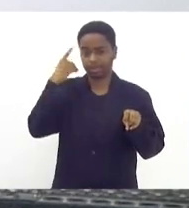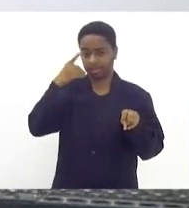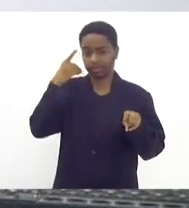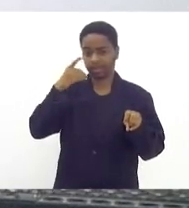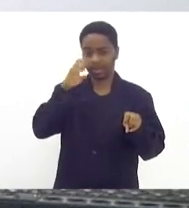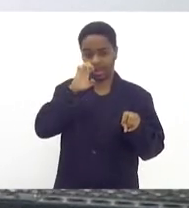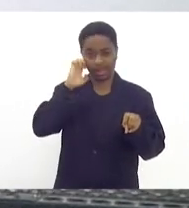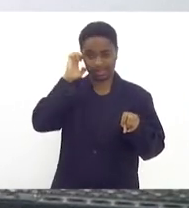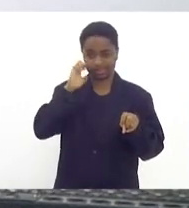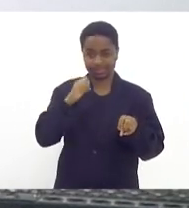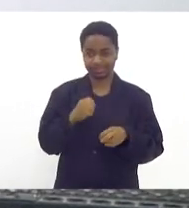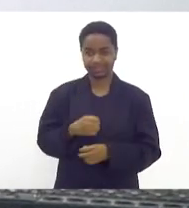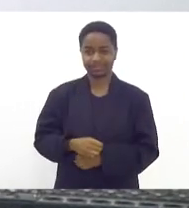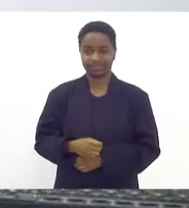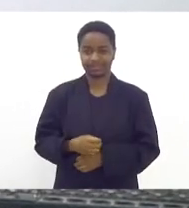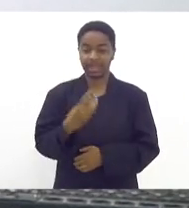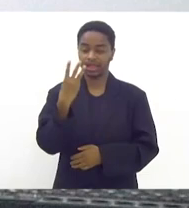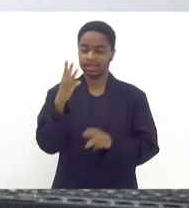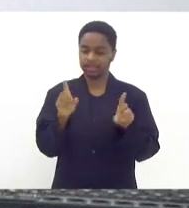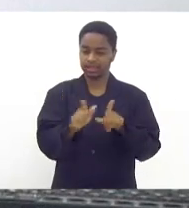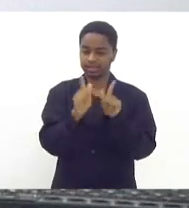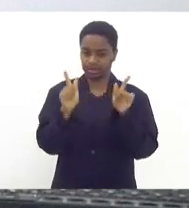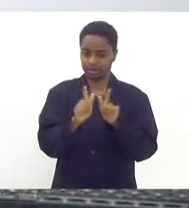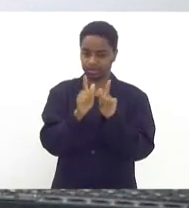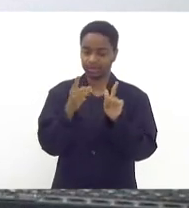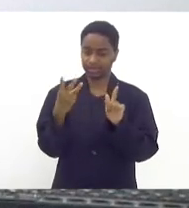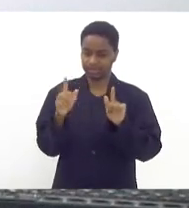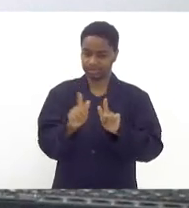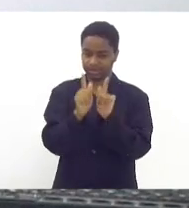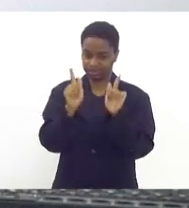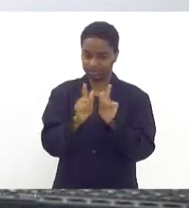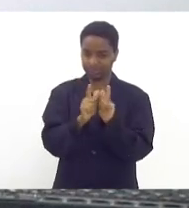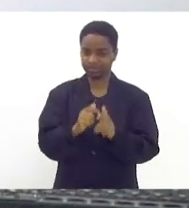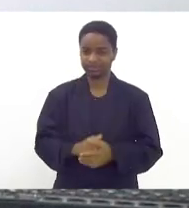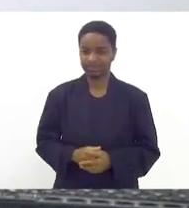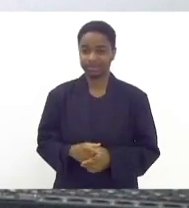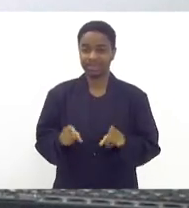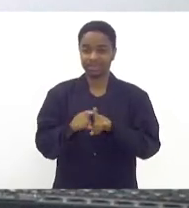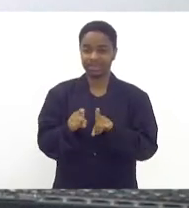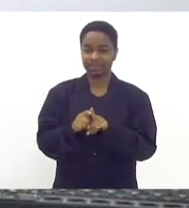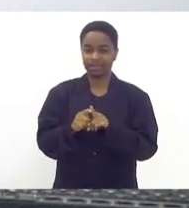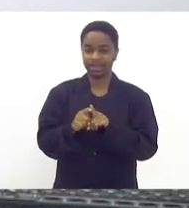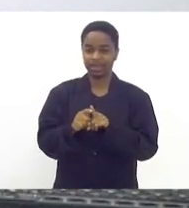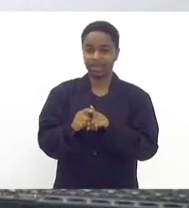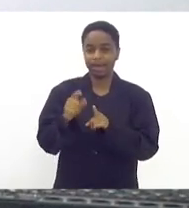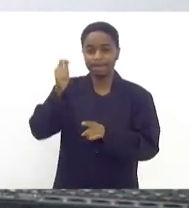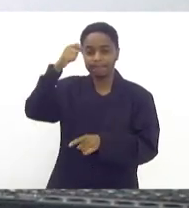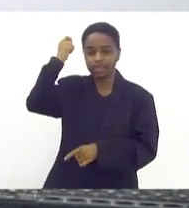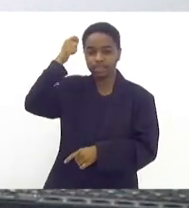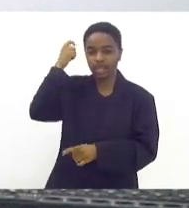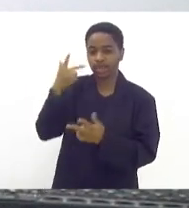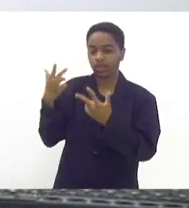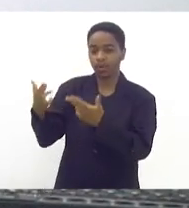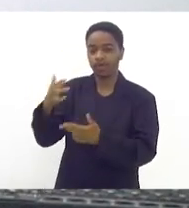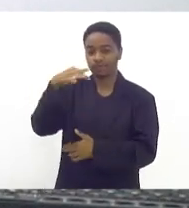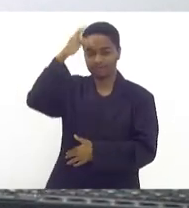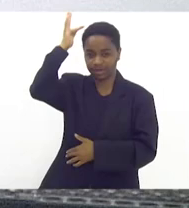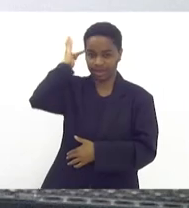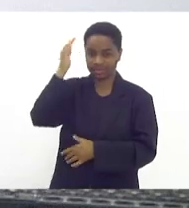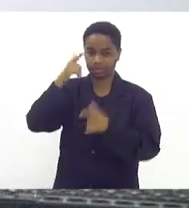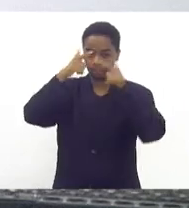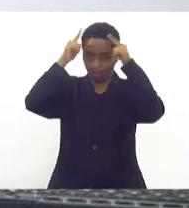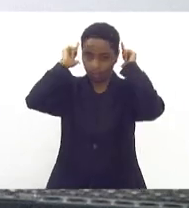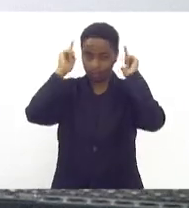trigêmeo agora É e tem o penteado Penteado idêntico ao do deputado Fred Pacheco mas